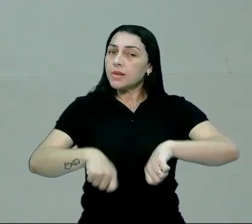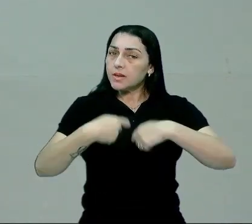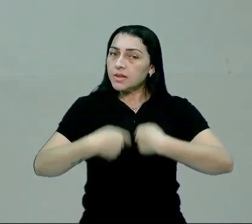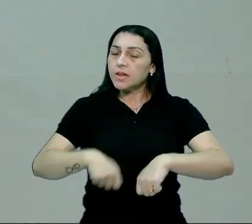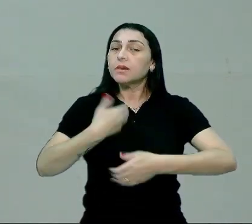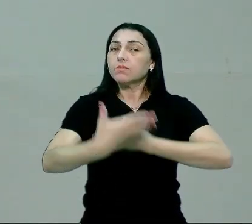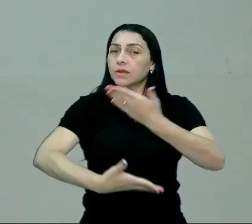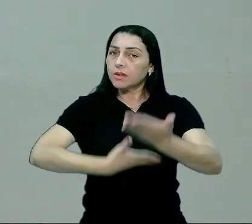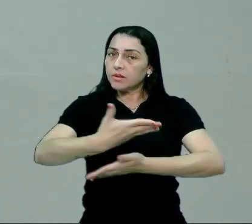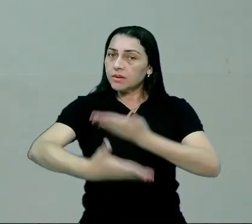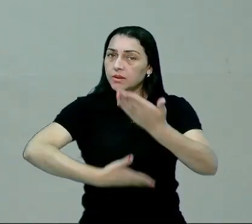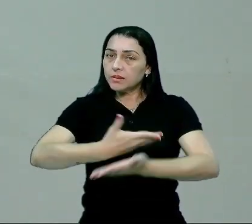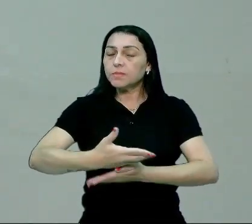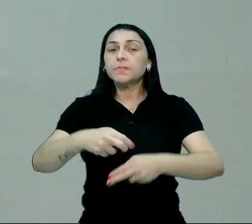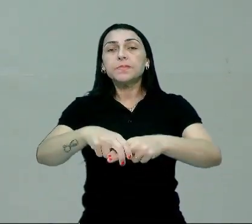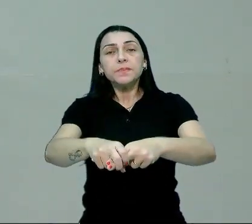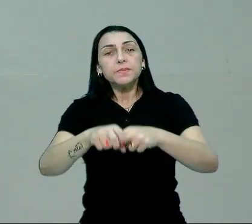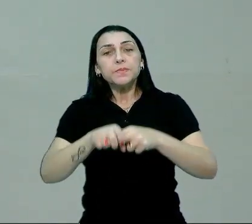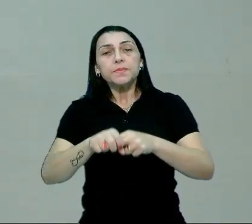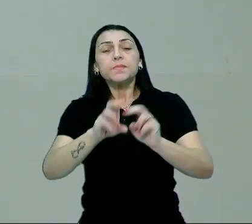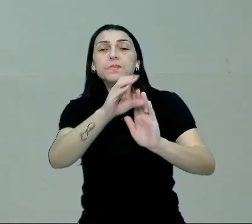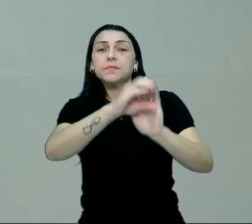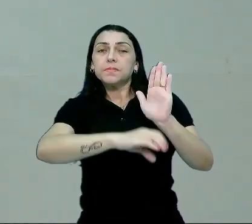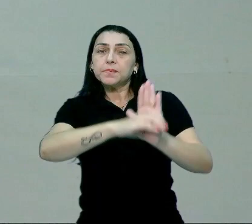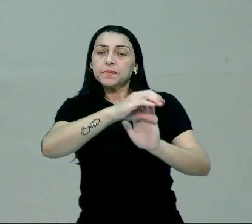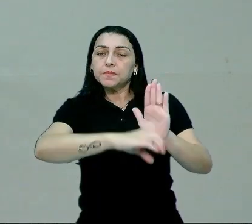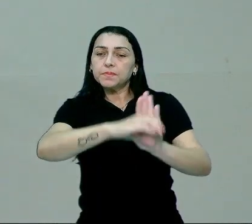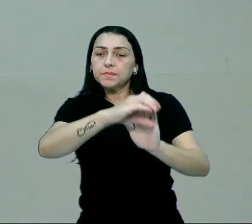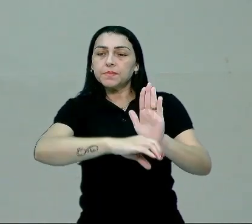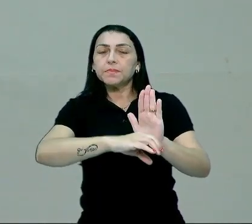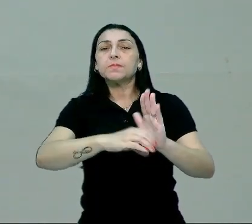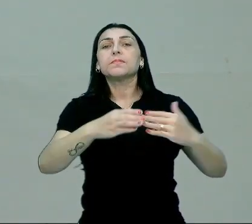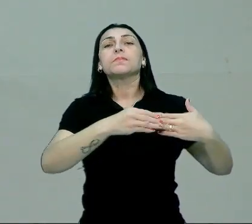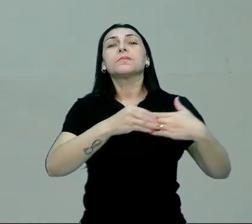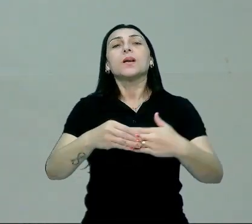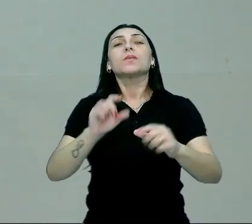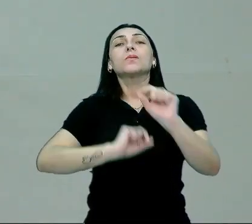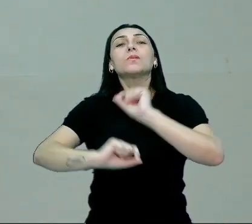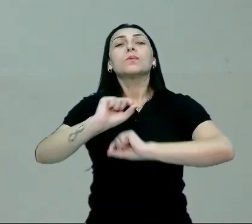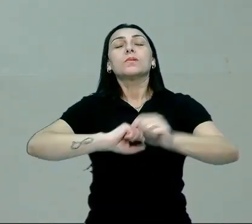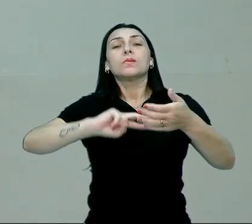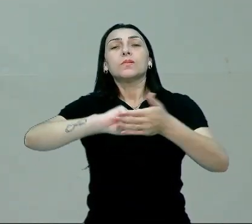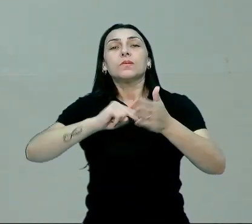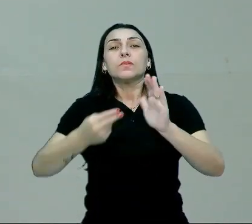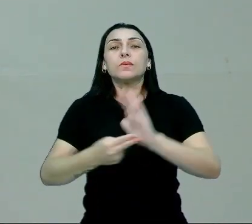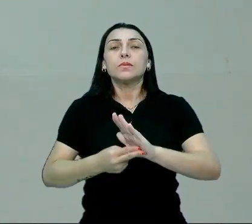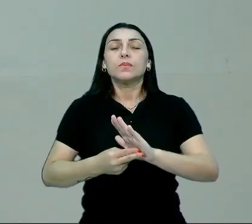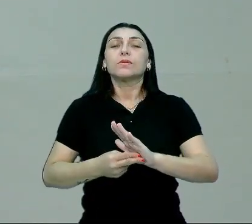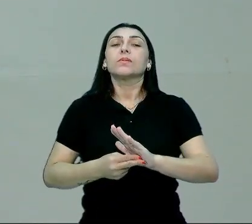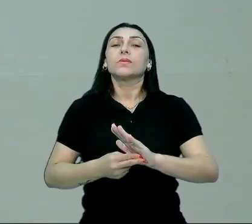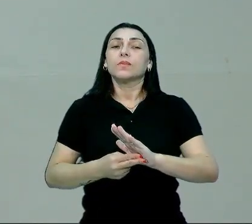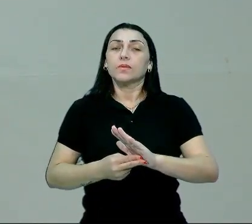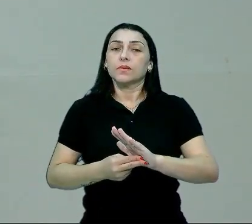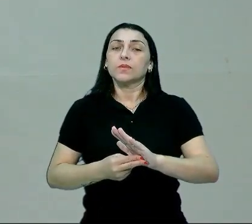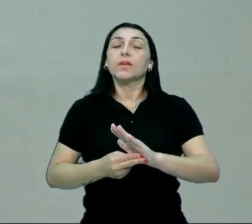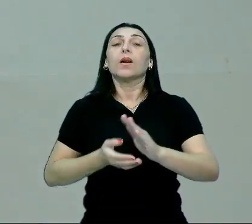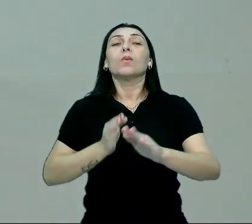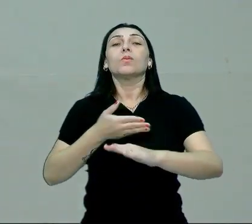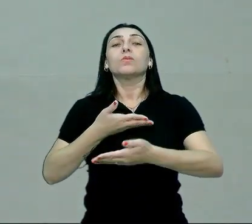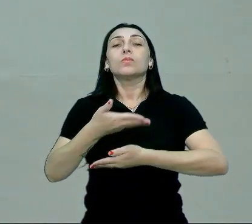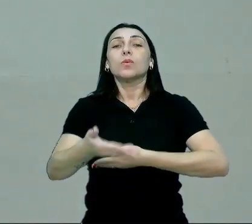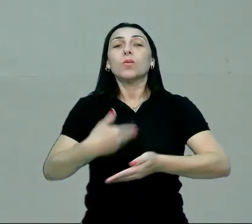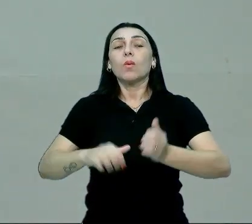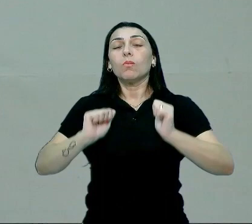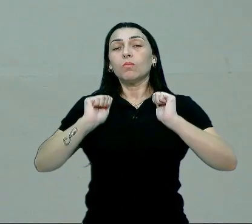precisam interagir. Por isso que o conceito, ele trata justamente, da interferência